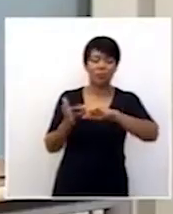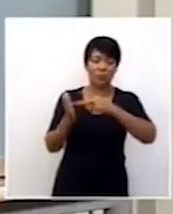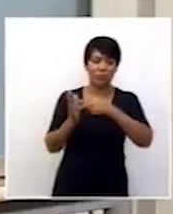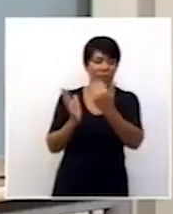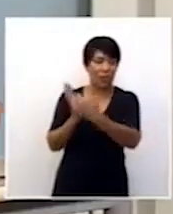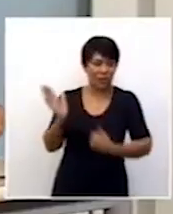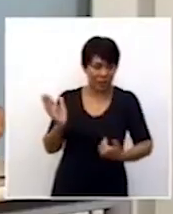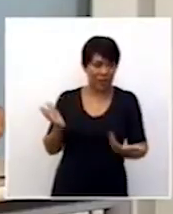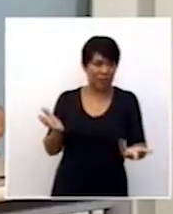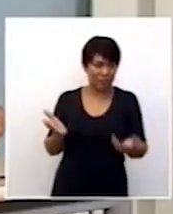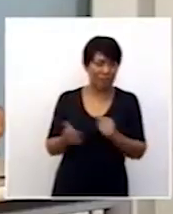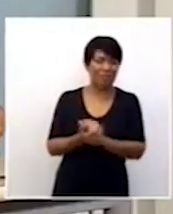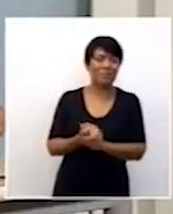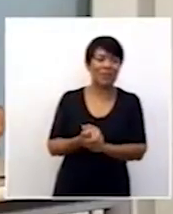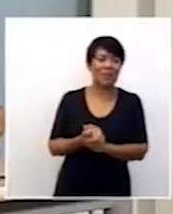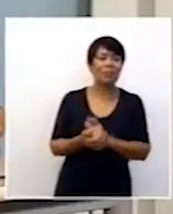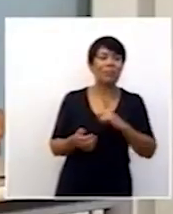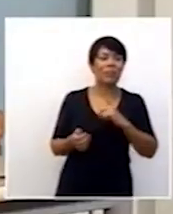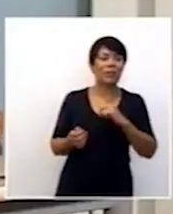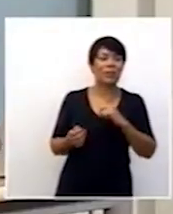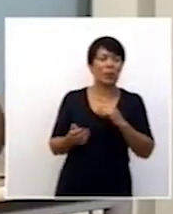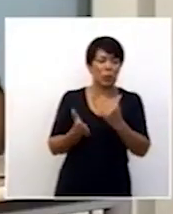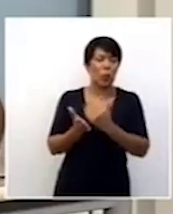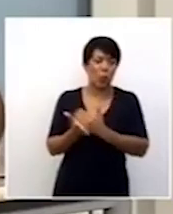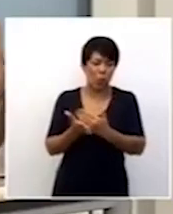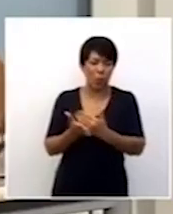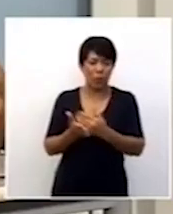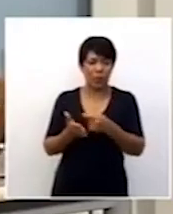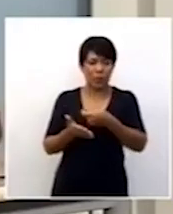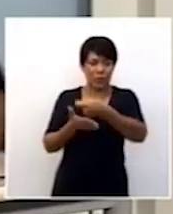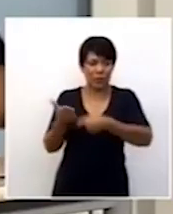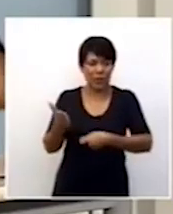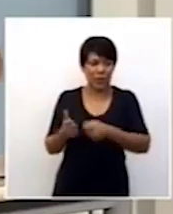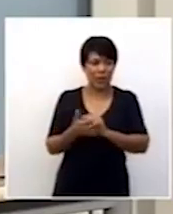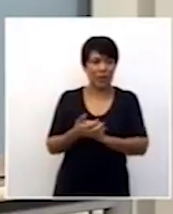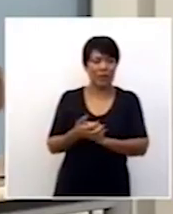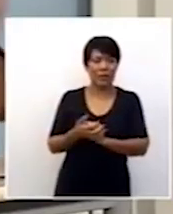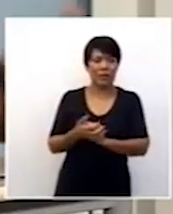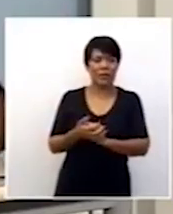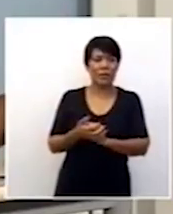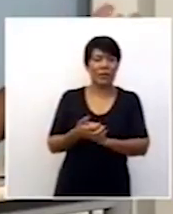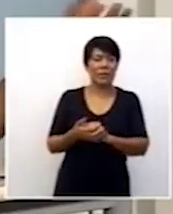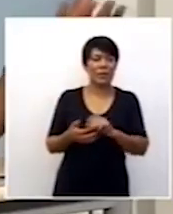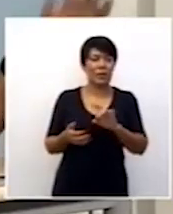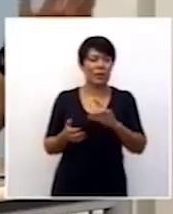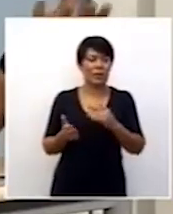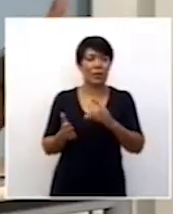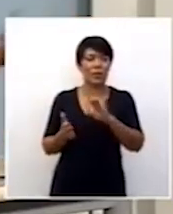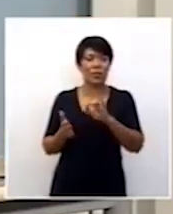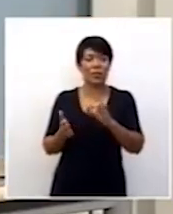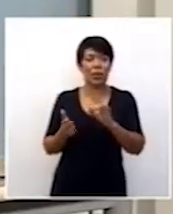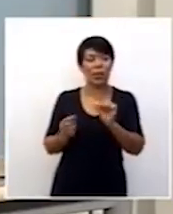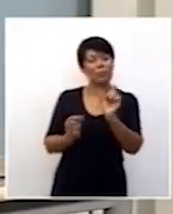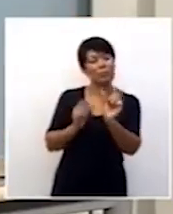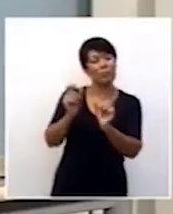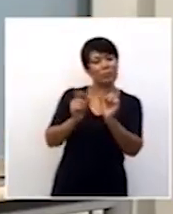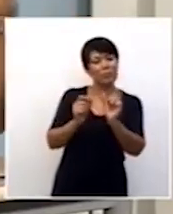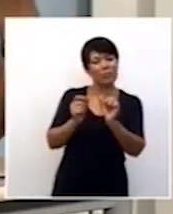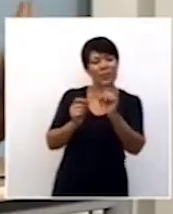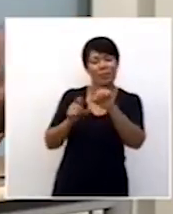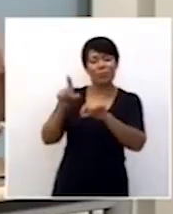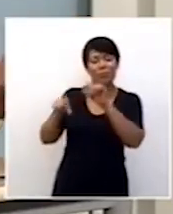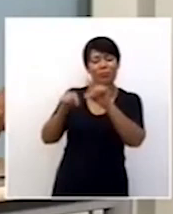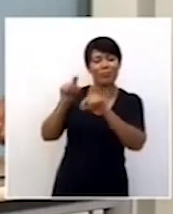fragmentos. Quando ele fala aqui no início, eu não vou dar mais que alguns extratos do meu trabalho, eu vou extrair